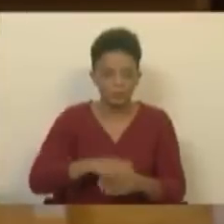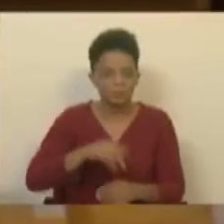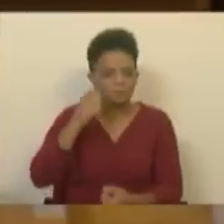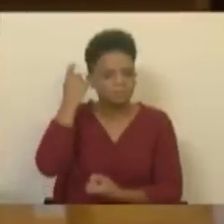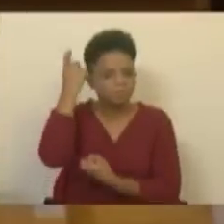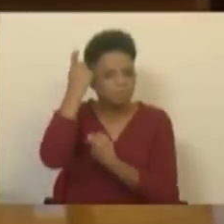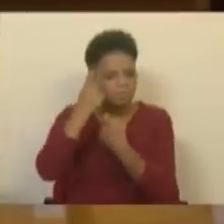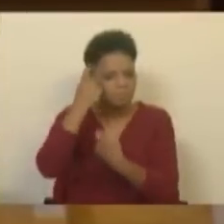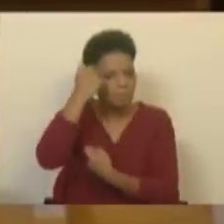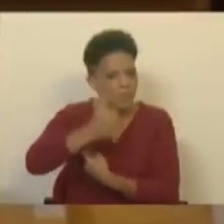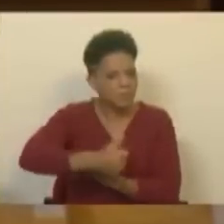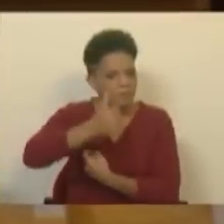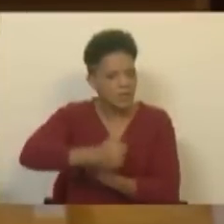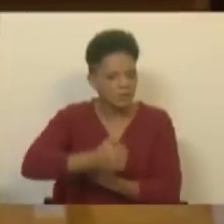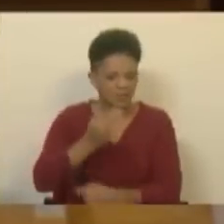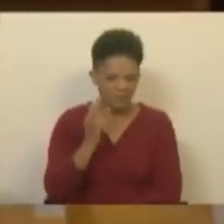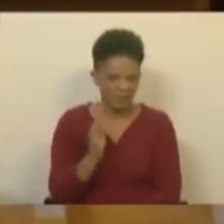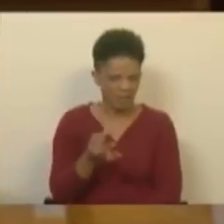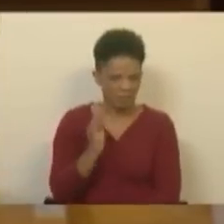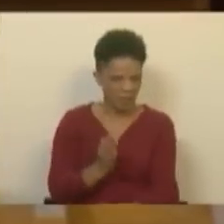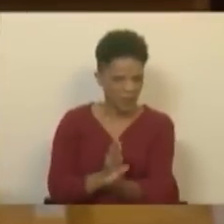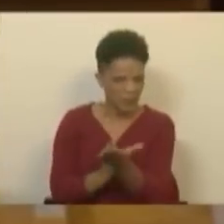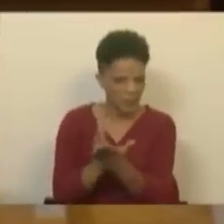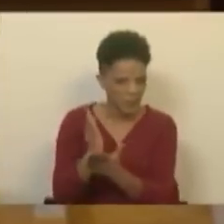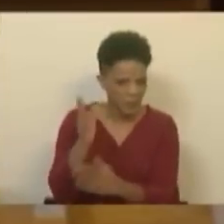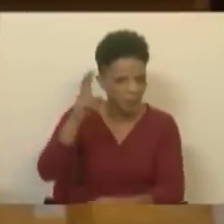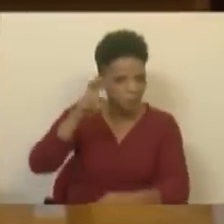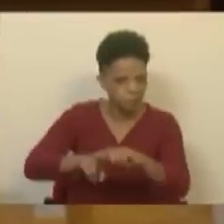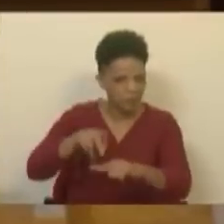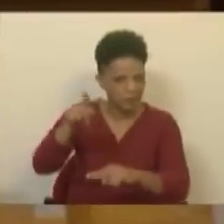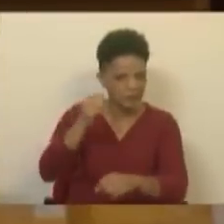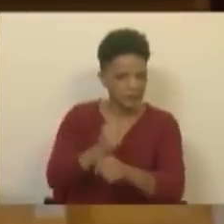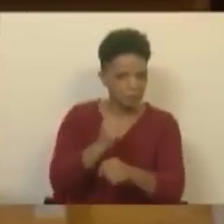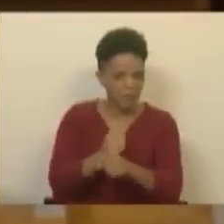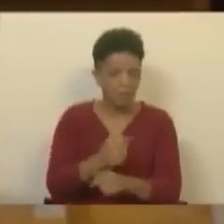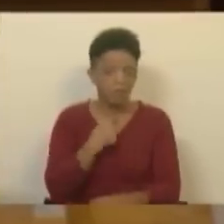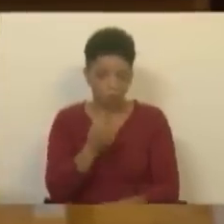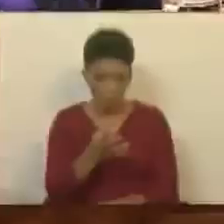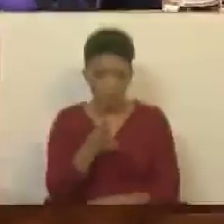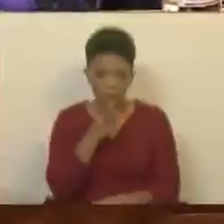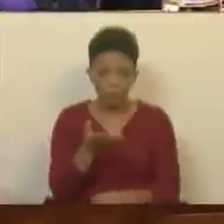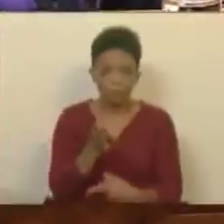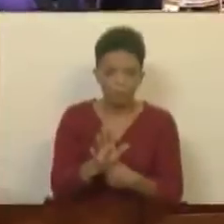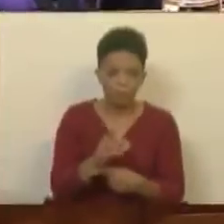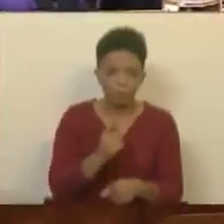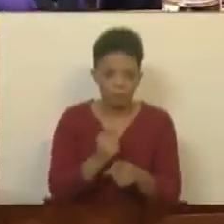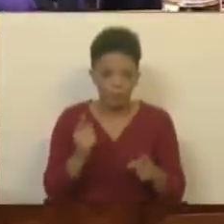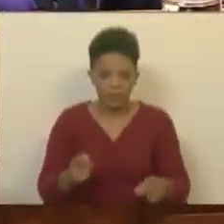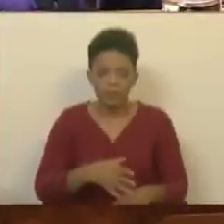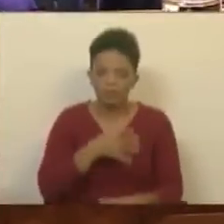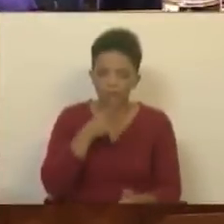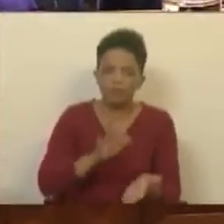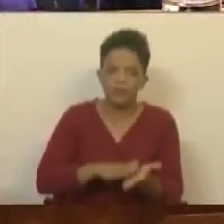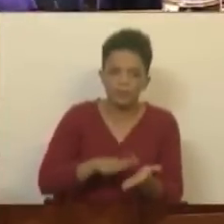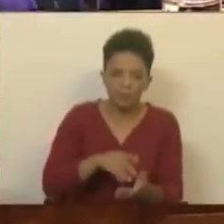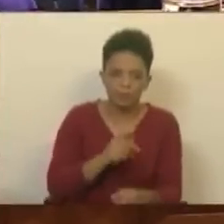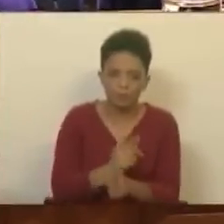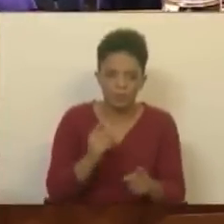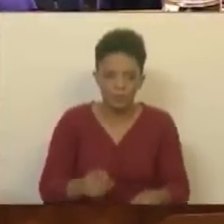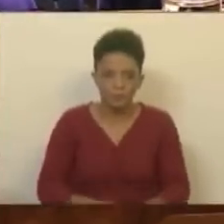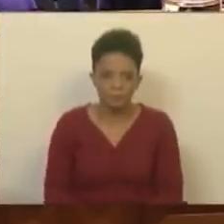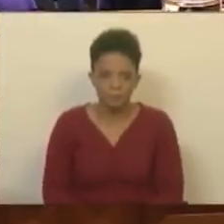penso bem penso bem se vale a pena mantê-la no lugar onde está e eu digo-lhe porque justifique porque